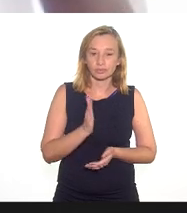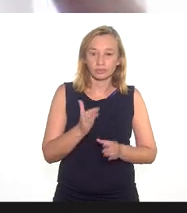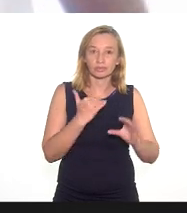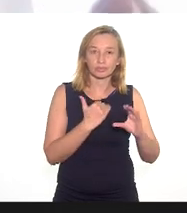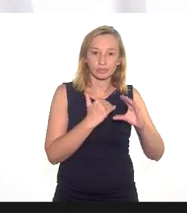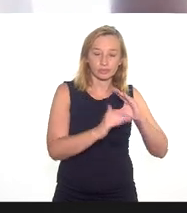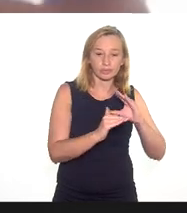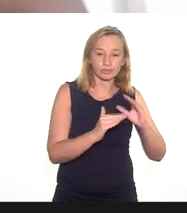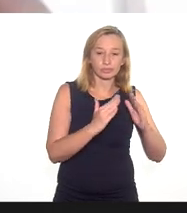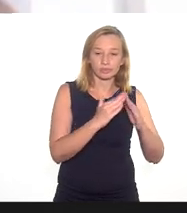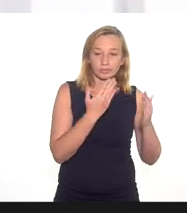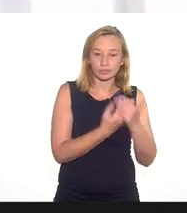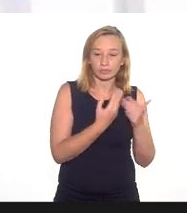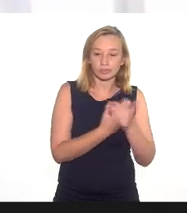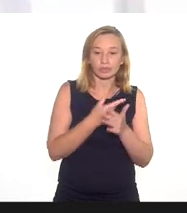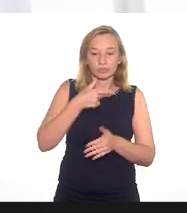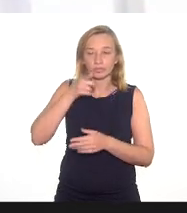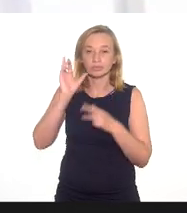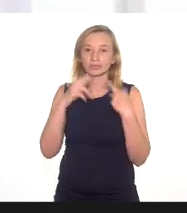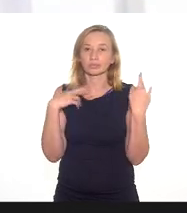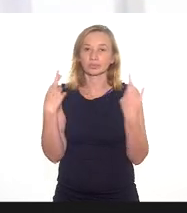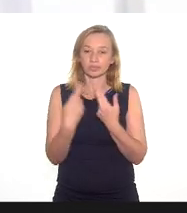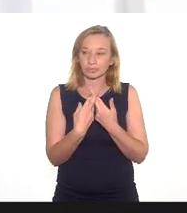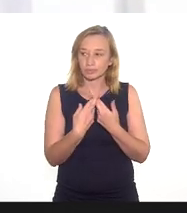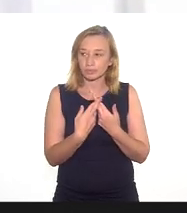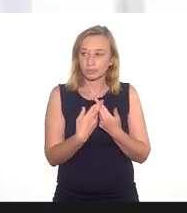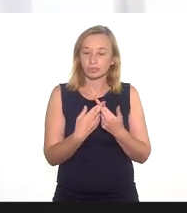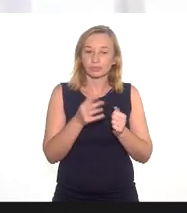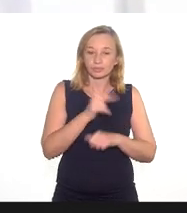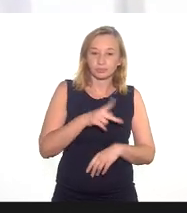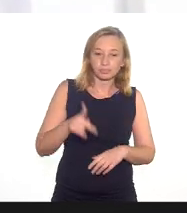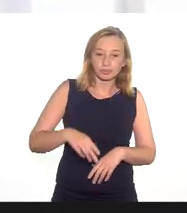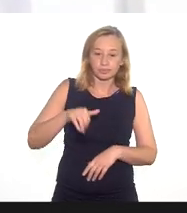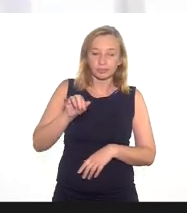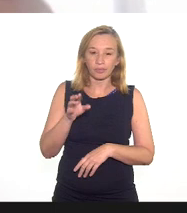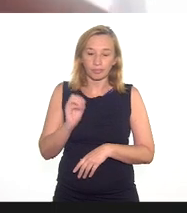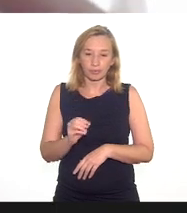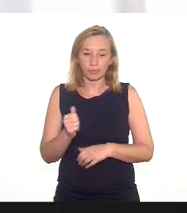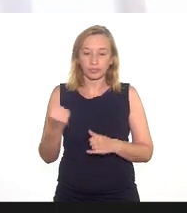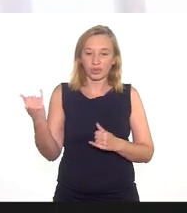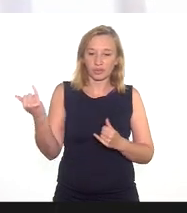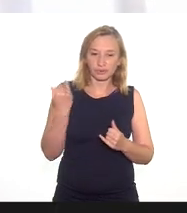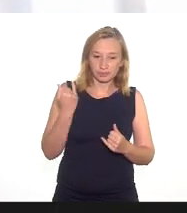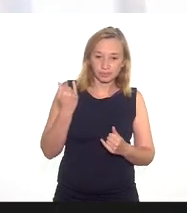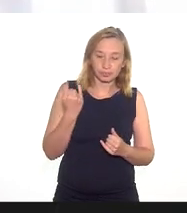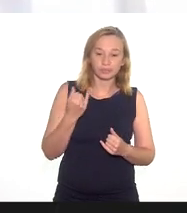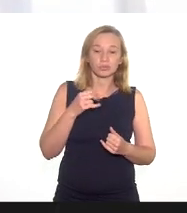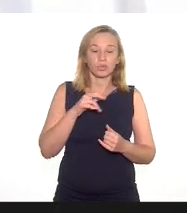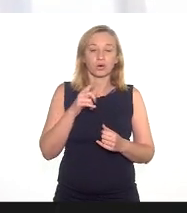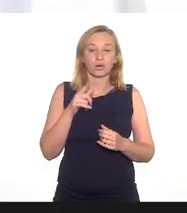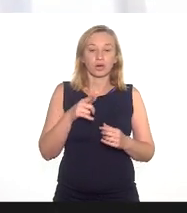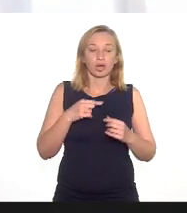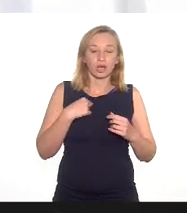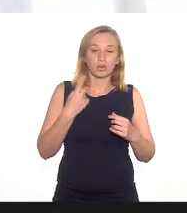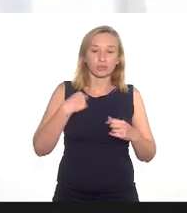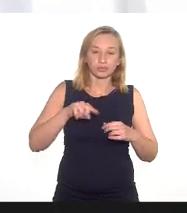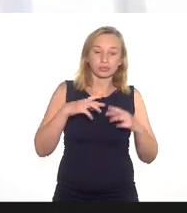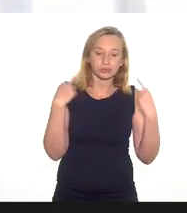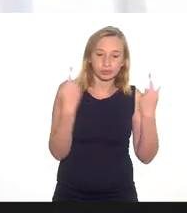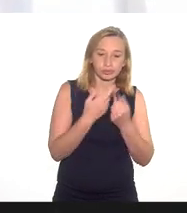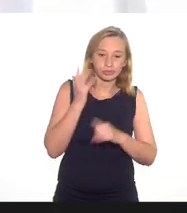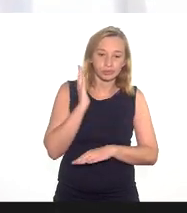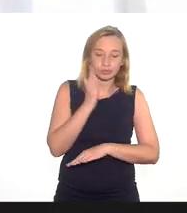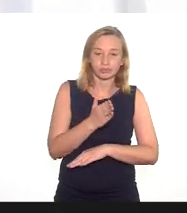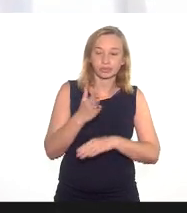mandamos para as escolas, ontem fizemos uma reunião, a professora Márcia está aqui me atualizando, ontem eu participei da reunião diretamente com a divisão